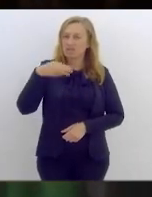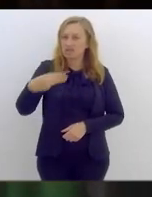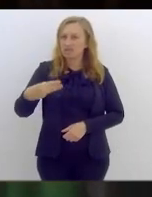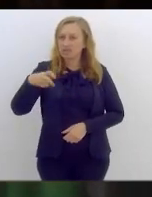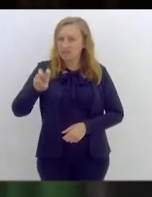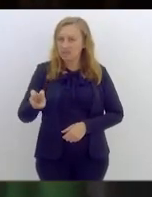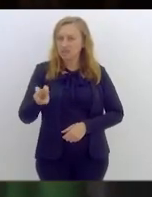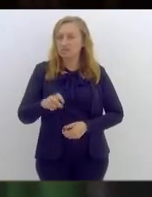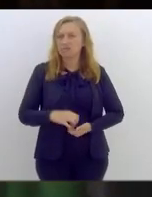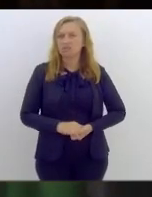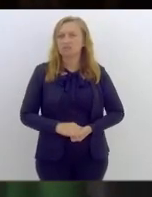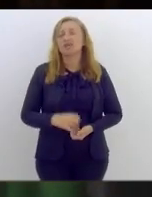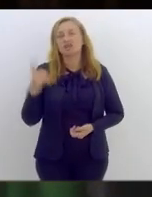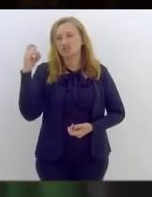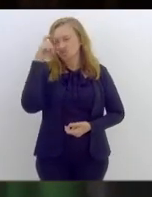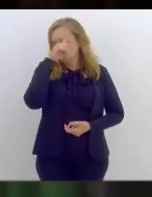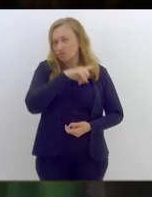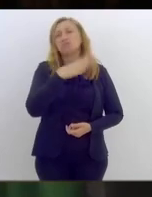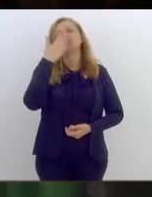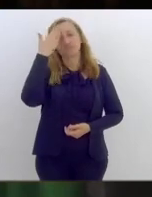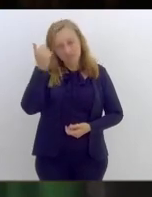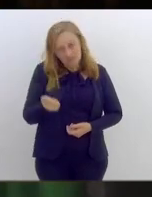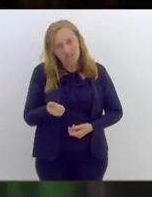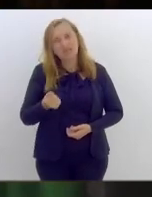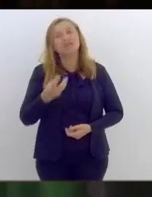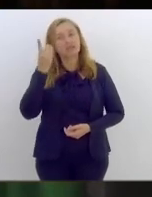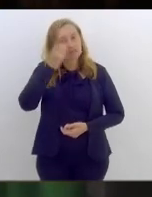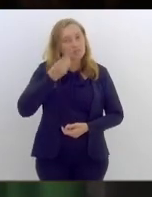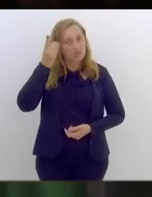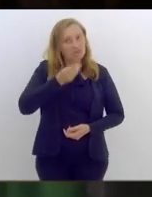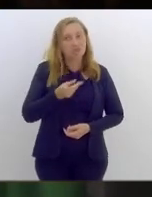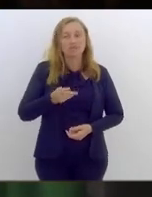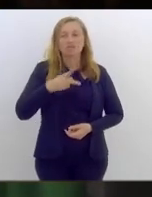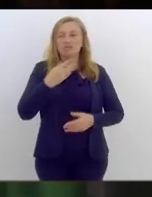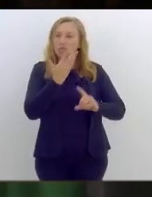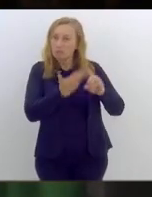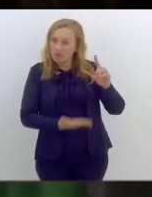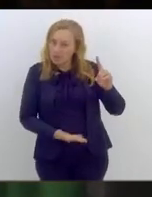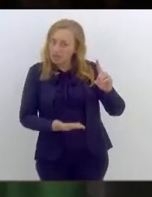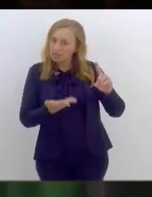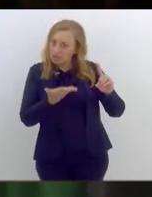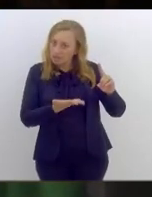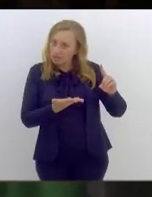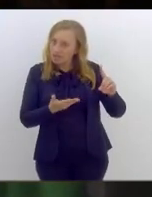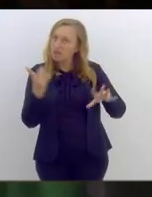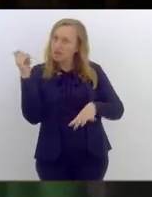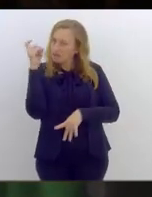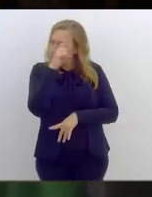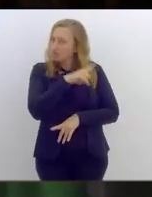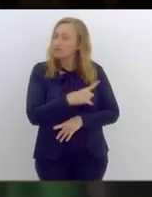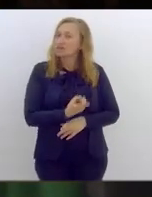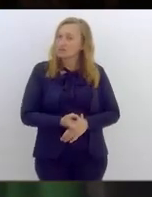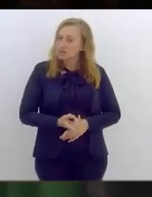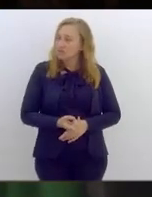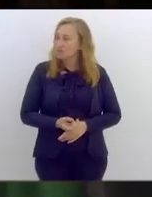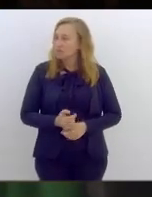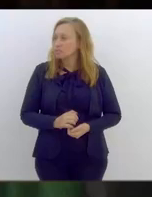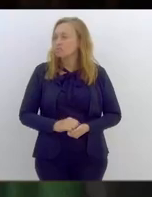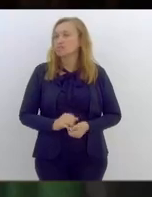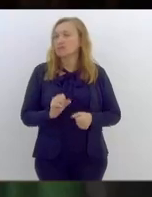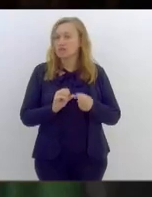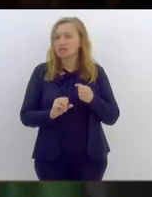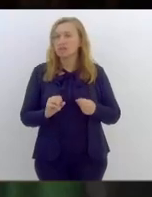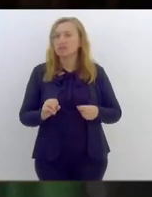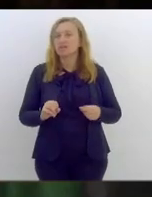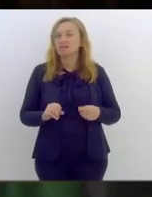1835, eu trago. É muito difícil, eu sei, deputada, para fazer uma homenagem dessa, para fazer um encontro desse, um evento desse,